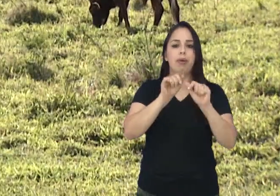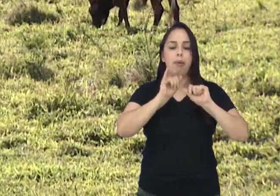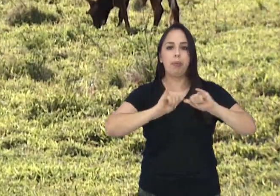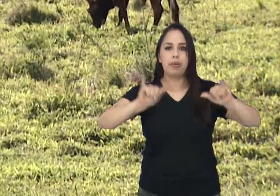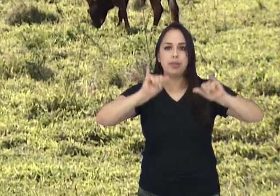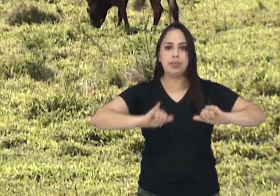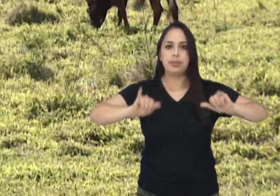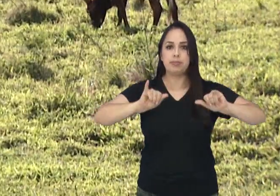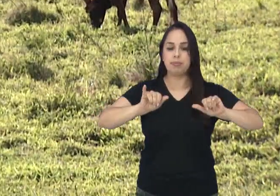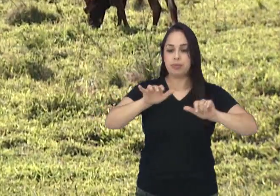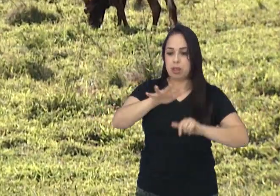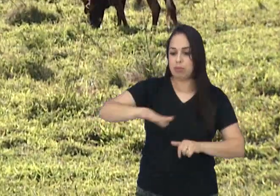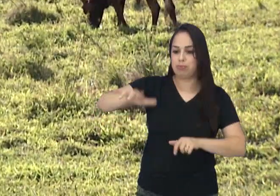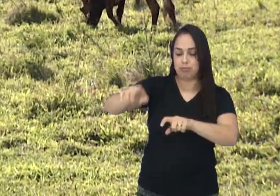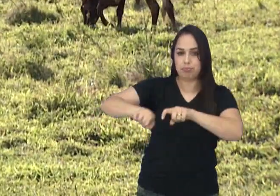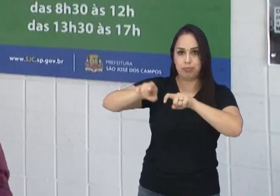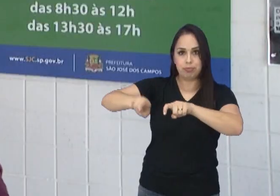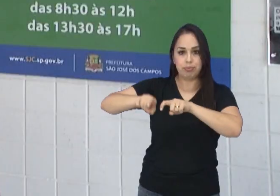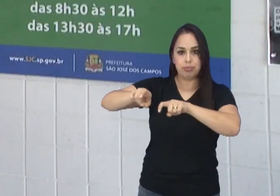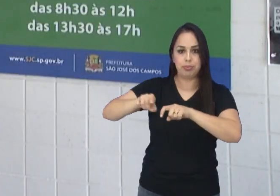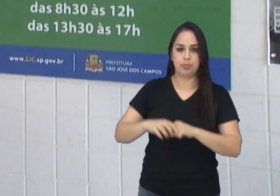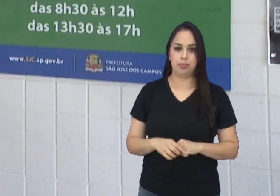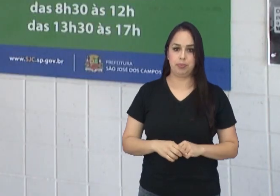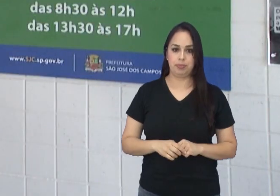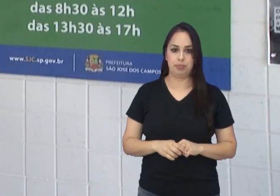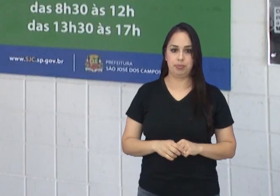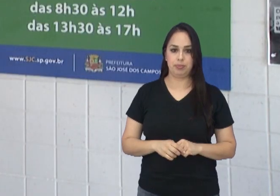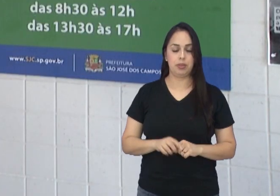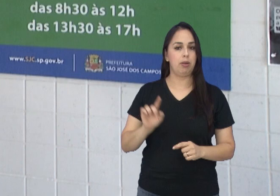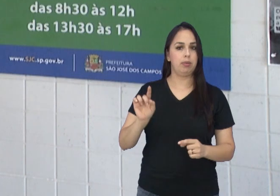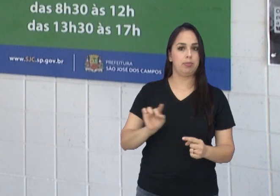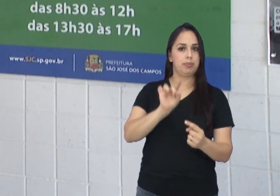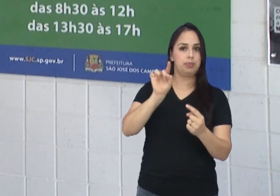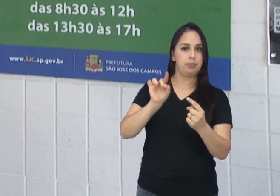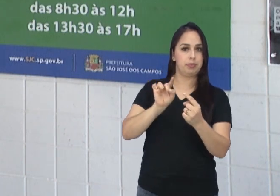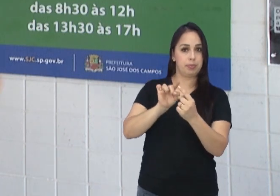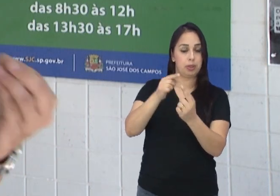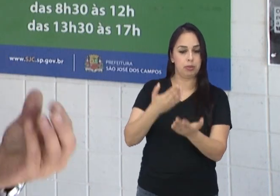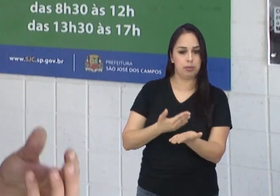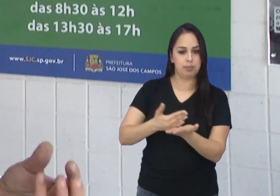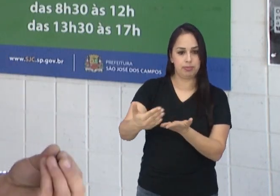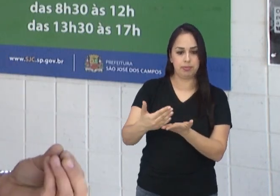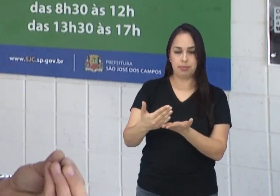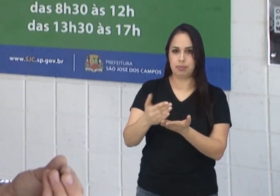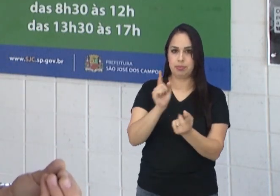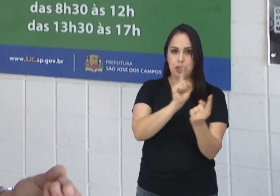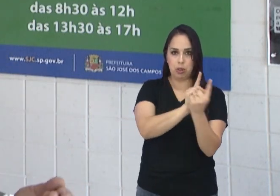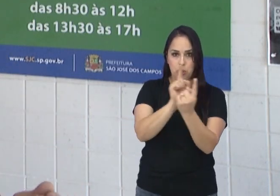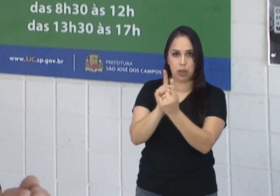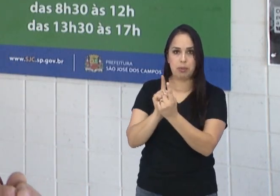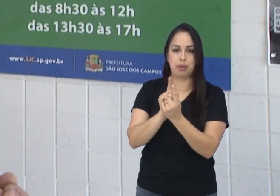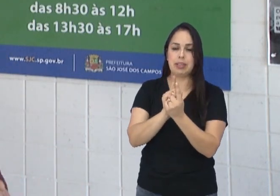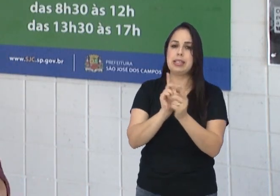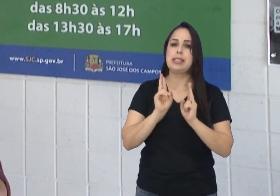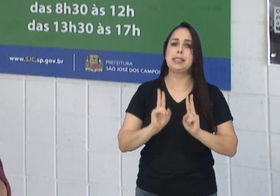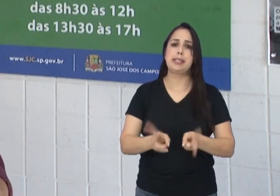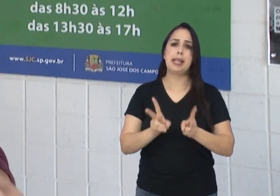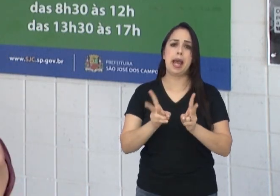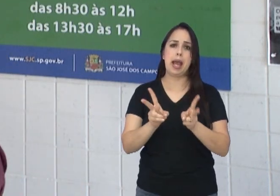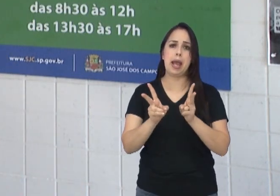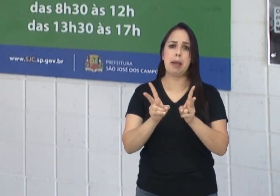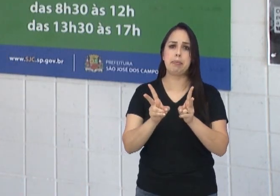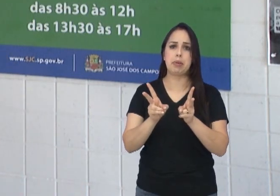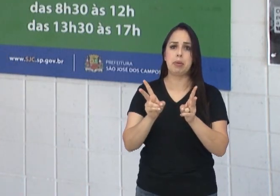pequenos produtores rurais do município. O foco inicial dos atendimentos do ponto rural sempre foram para